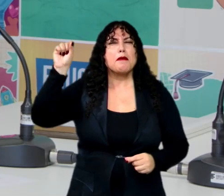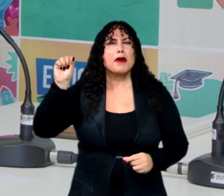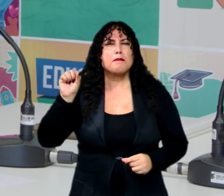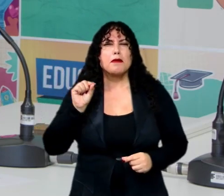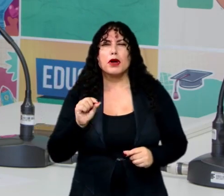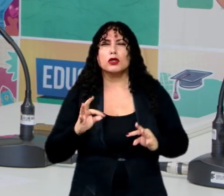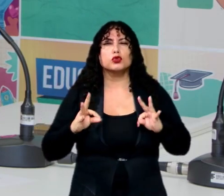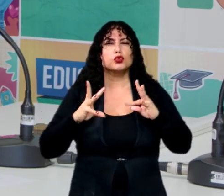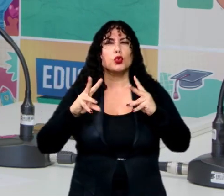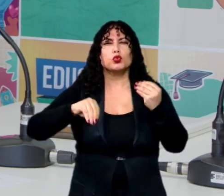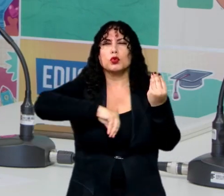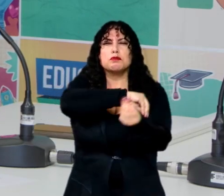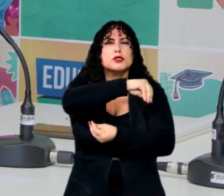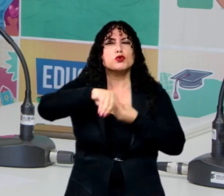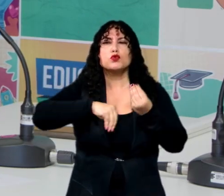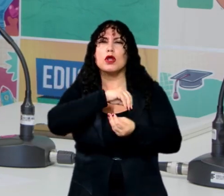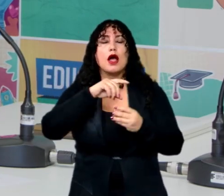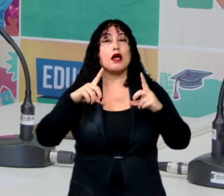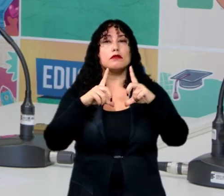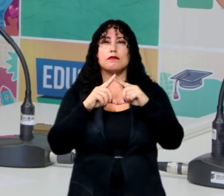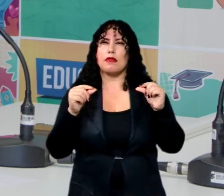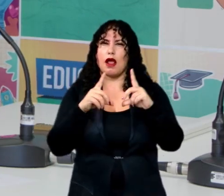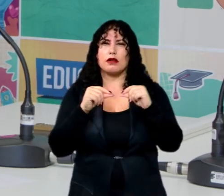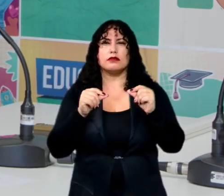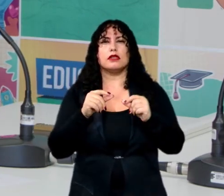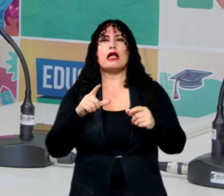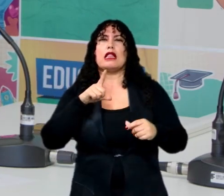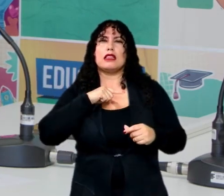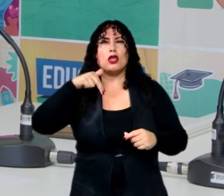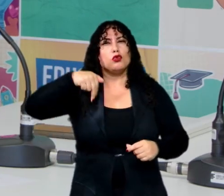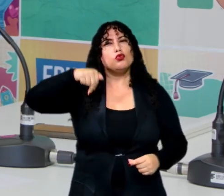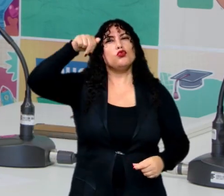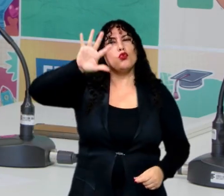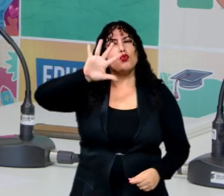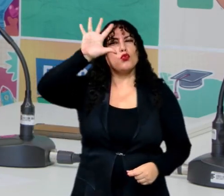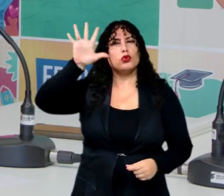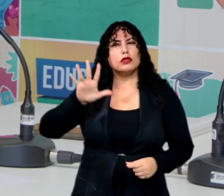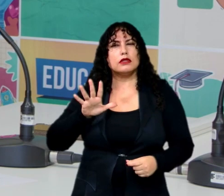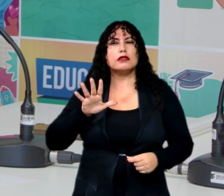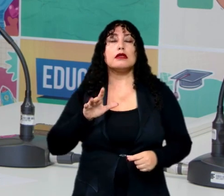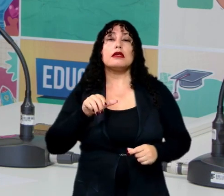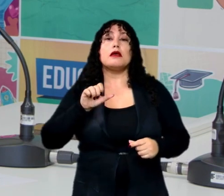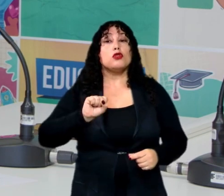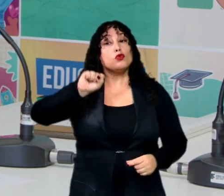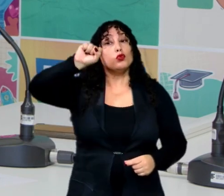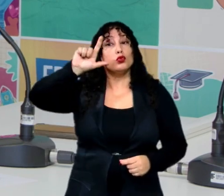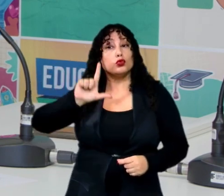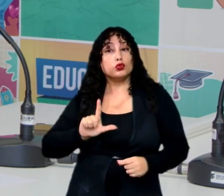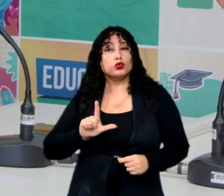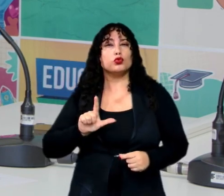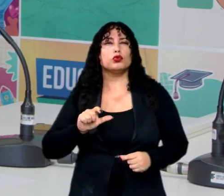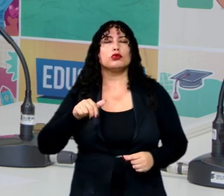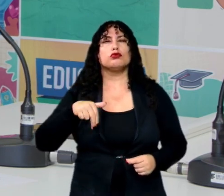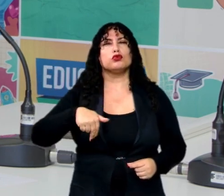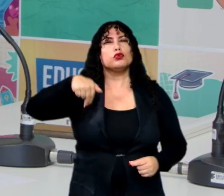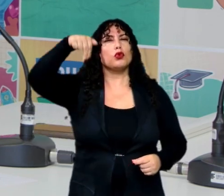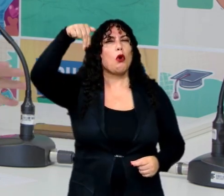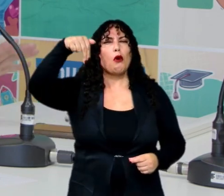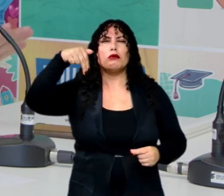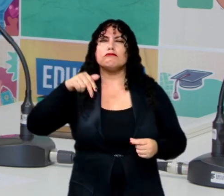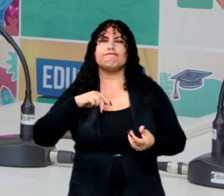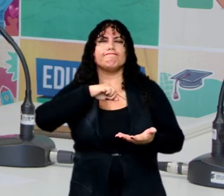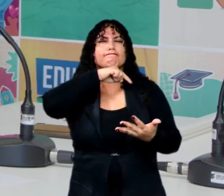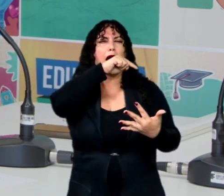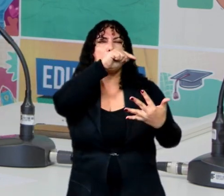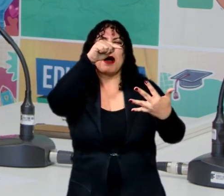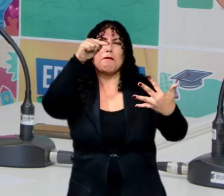muito misturada. Nós temos nordestinos, temos pessoas do sul, norte, enfim, de